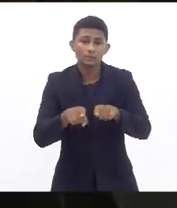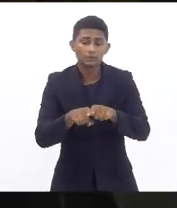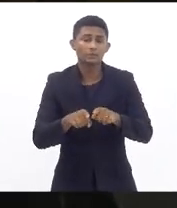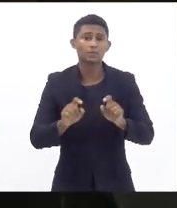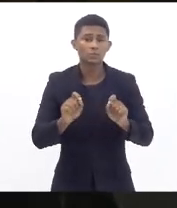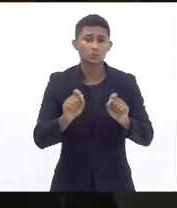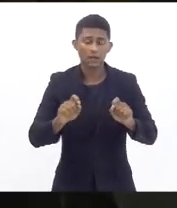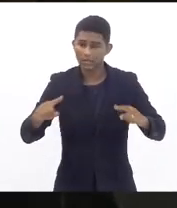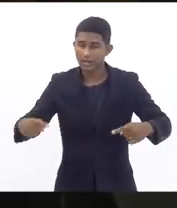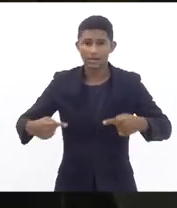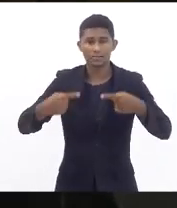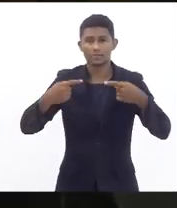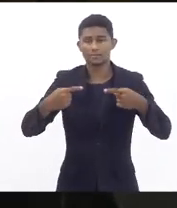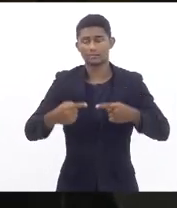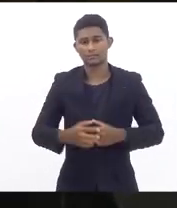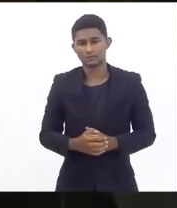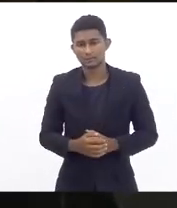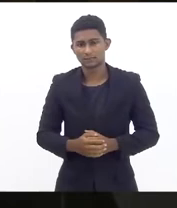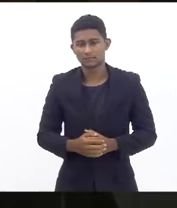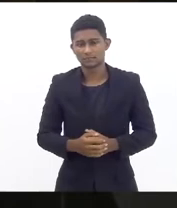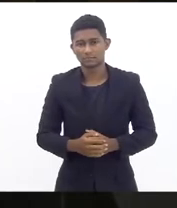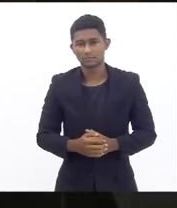desafio